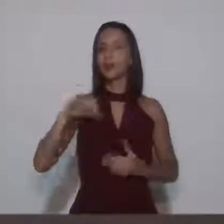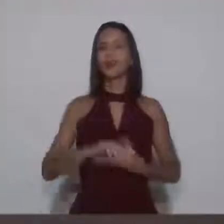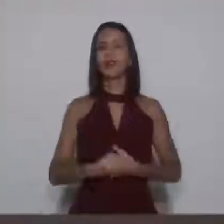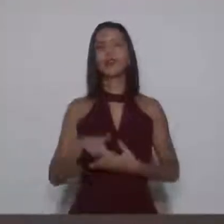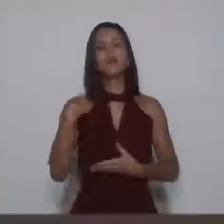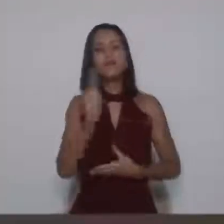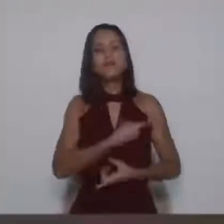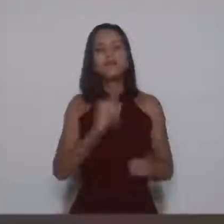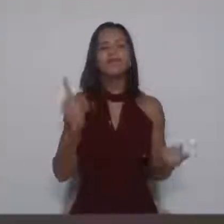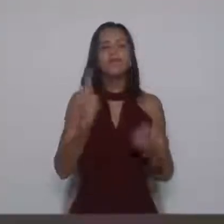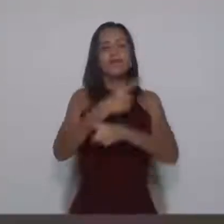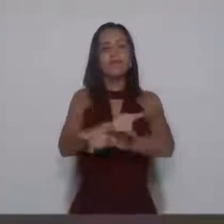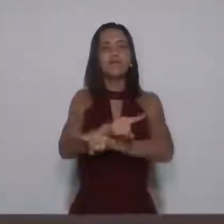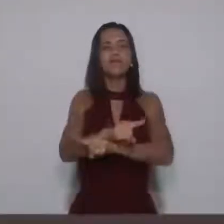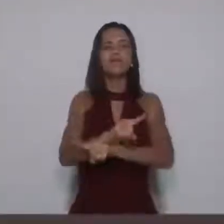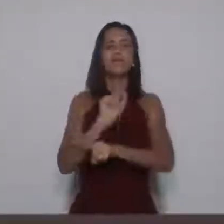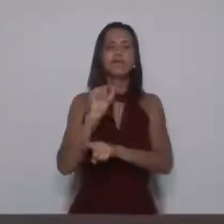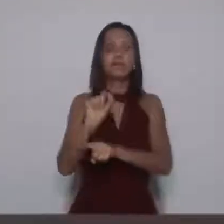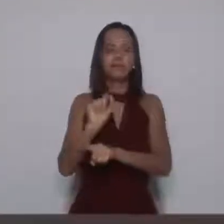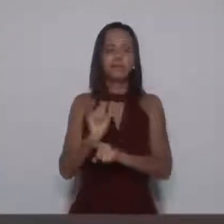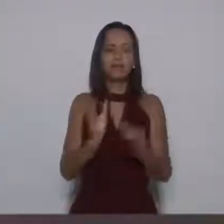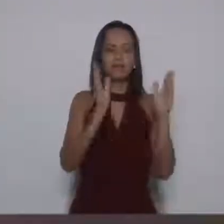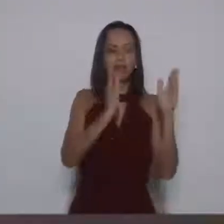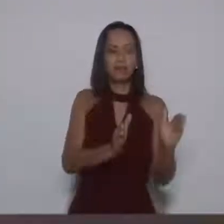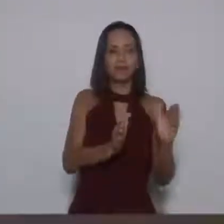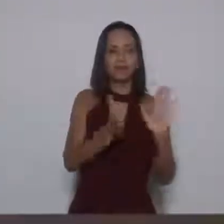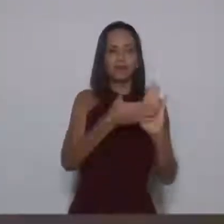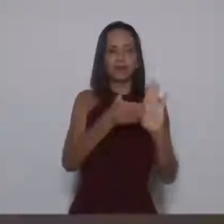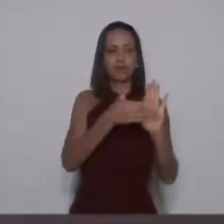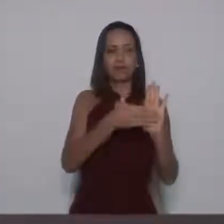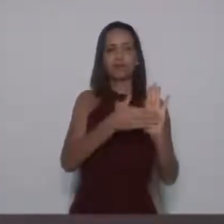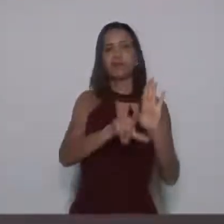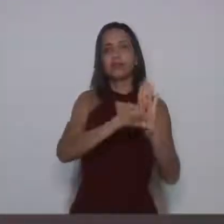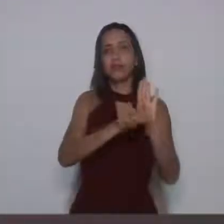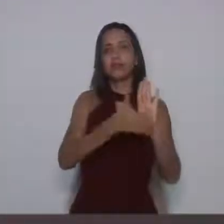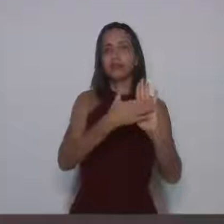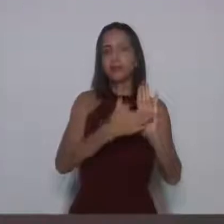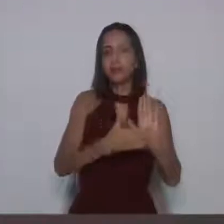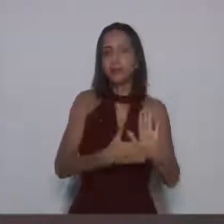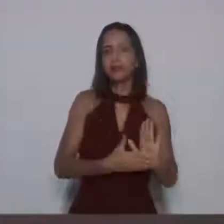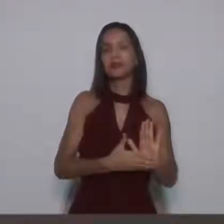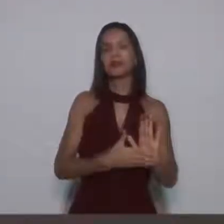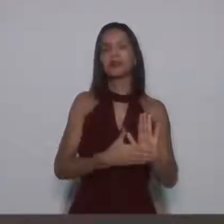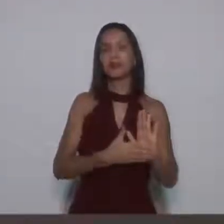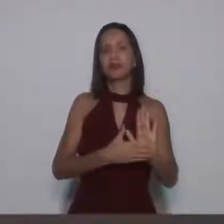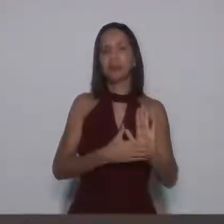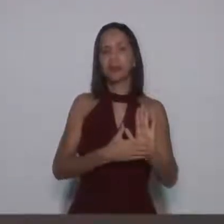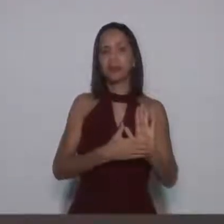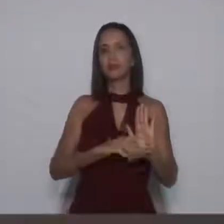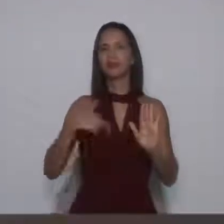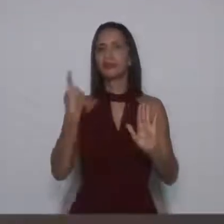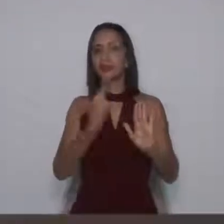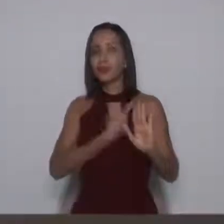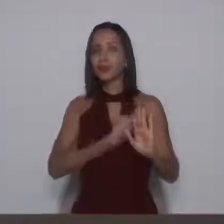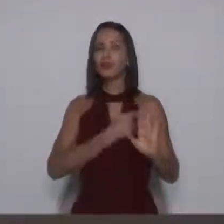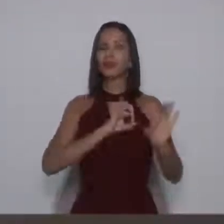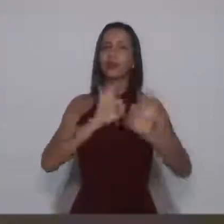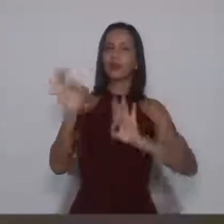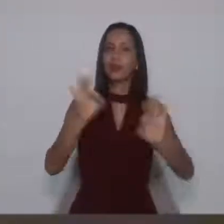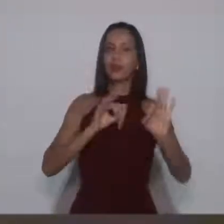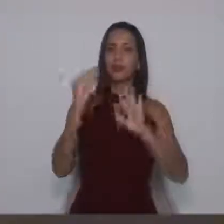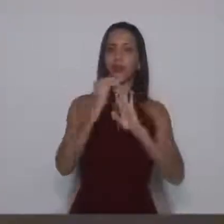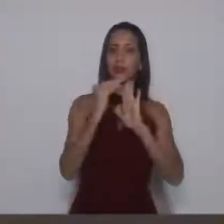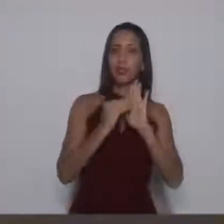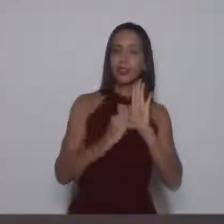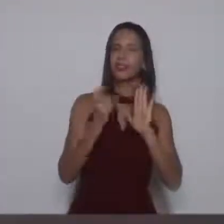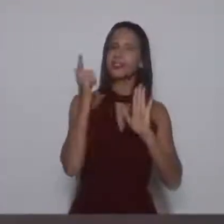a gente sair da questão burocrática, não é, para que, de fato, aquilo que nós temos planejado, quando se